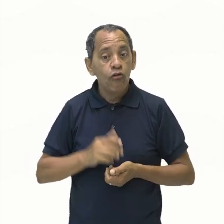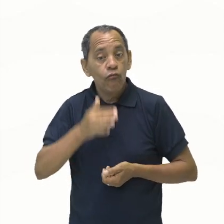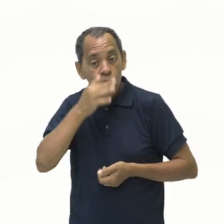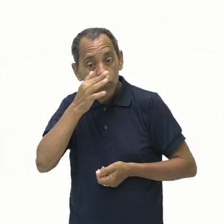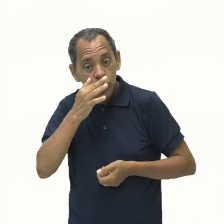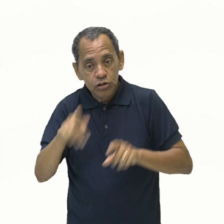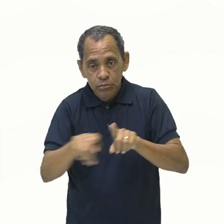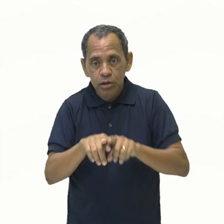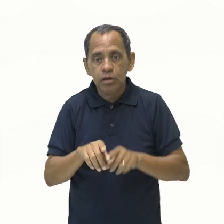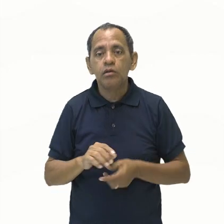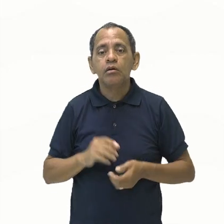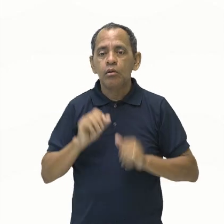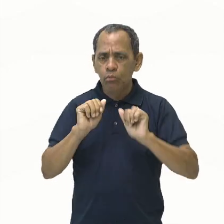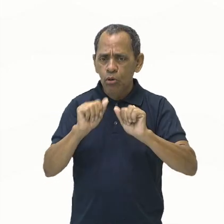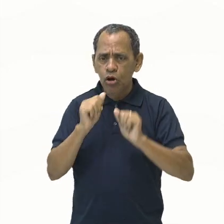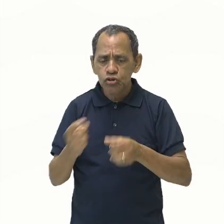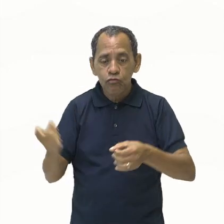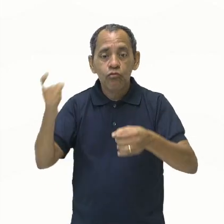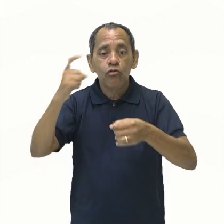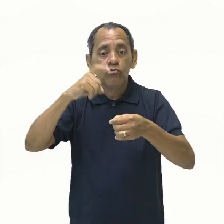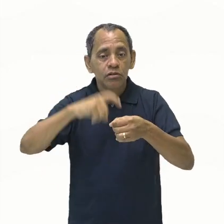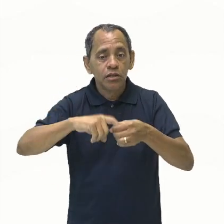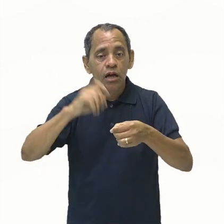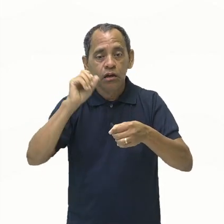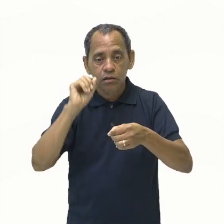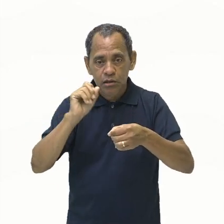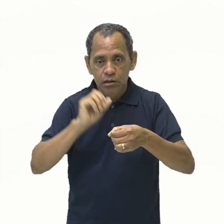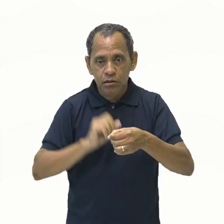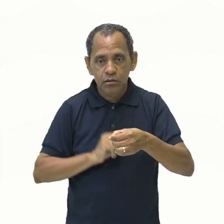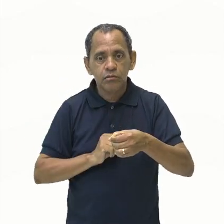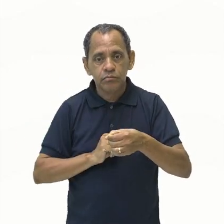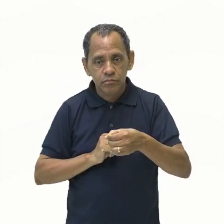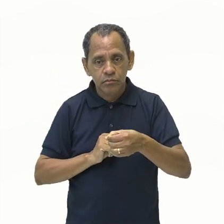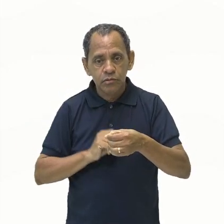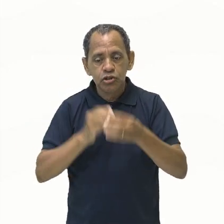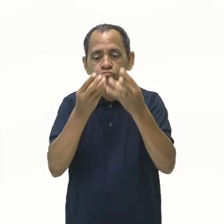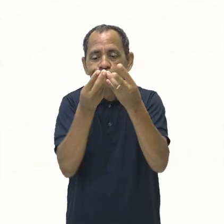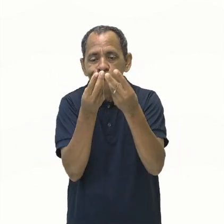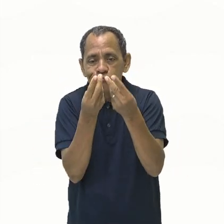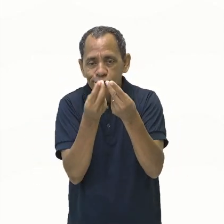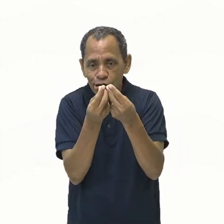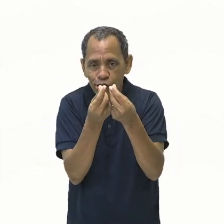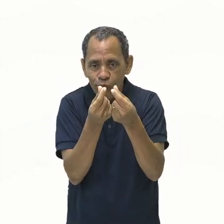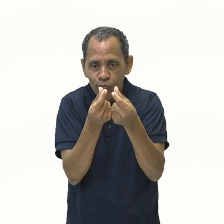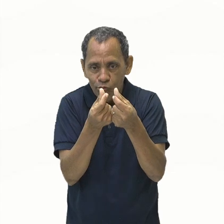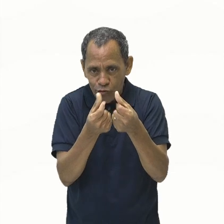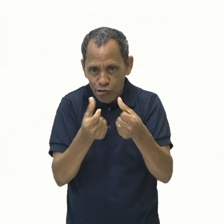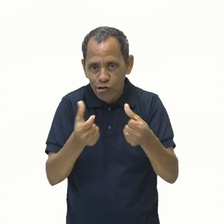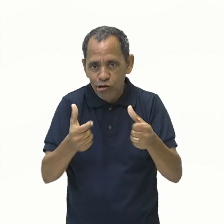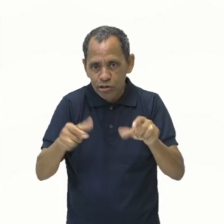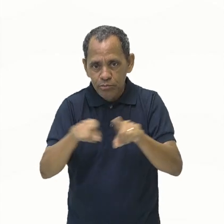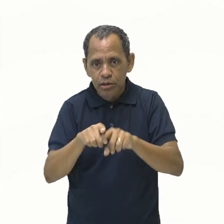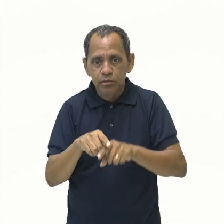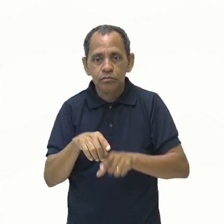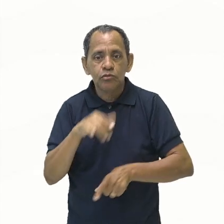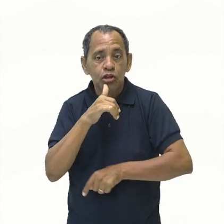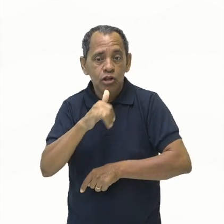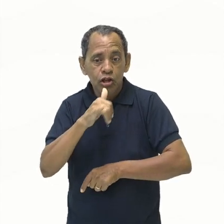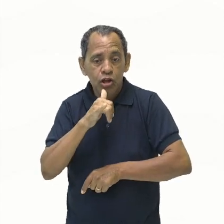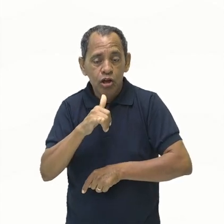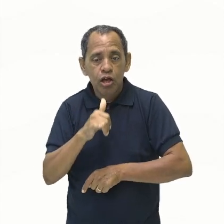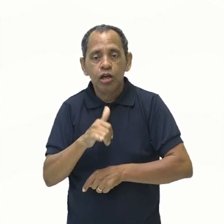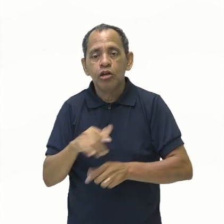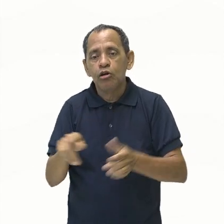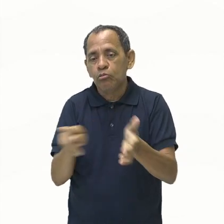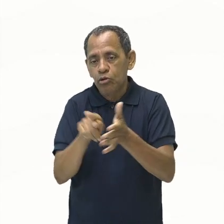pode voltar, né, para ser decomposto. O eletrônico, oriundo de